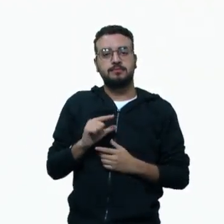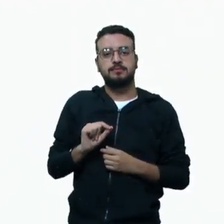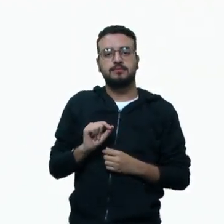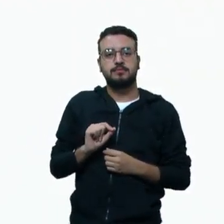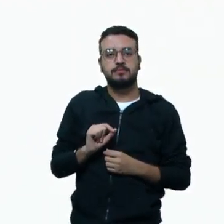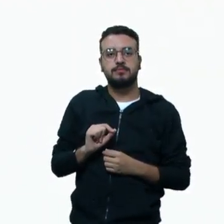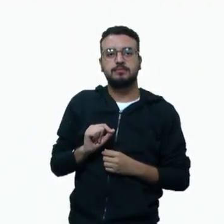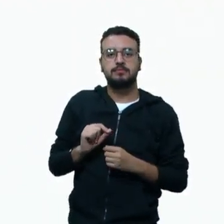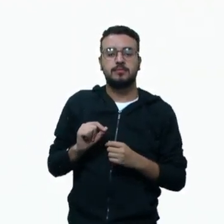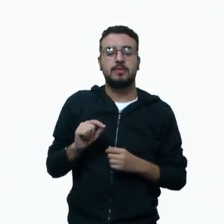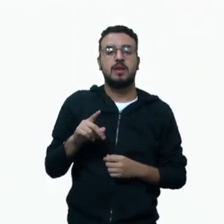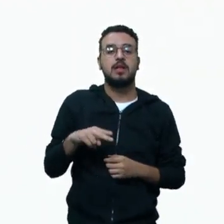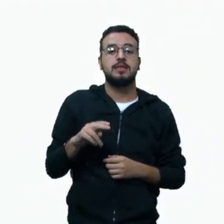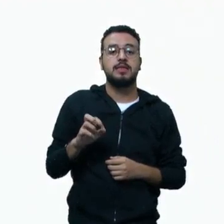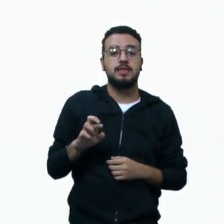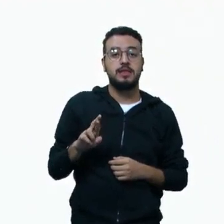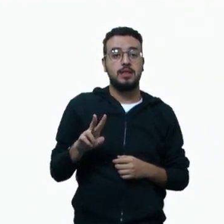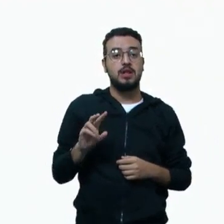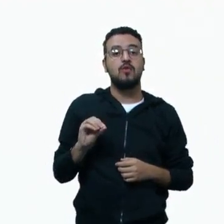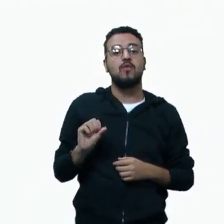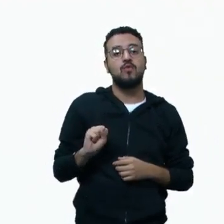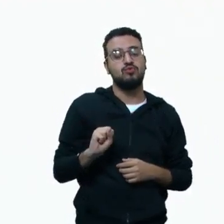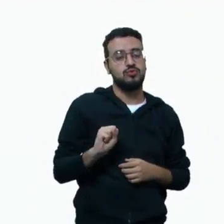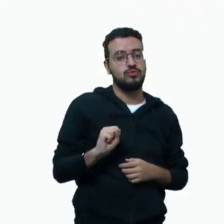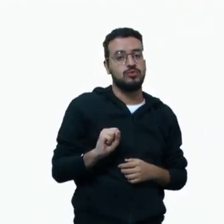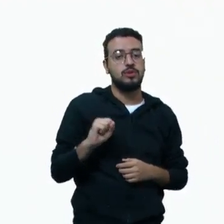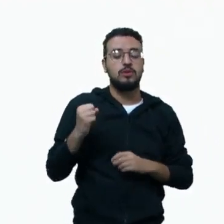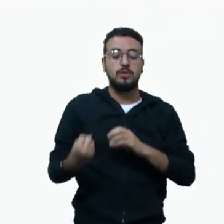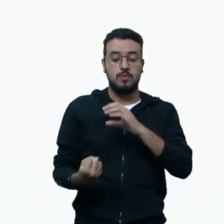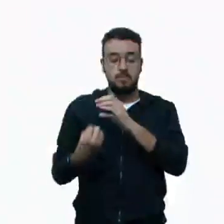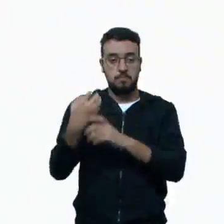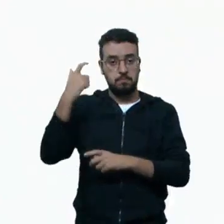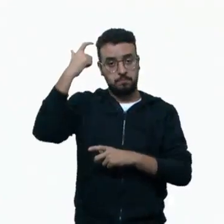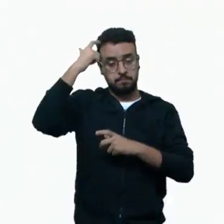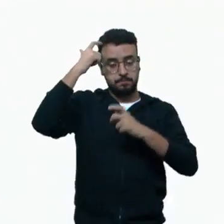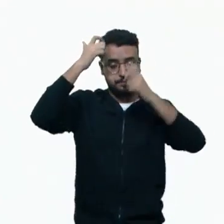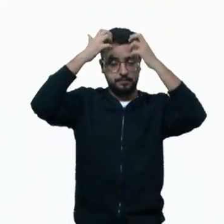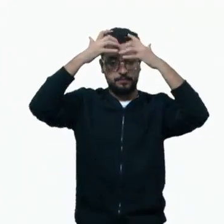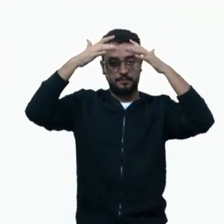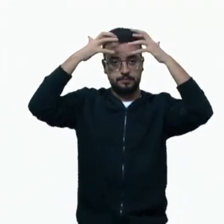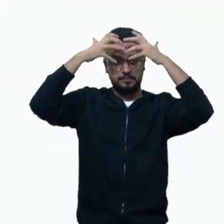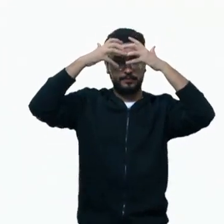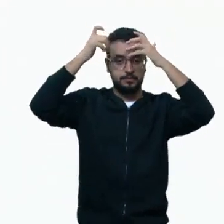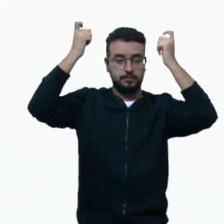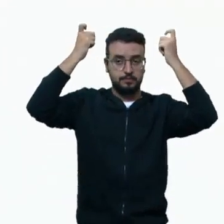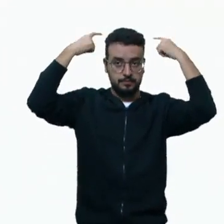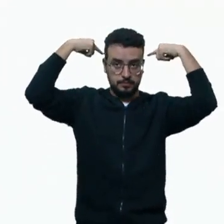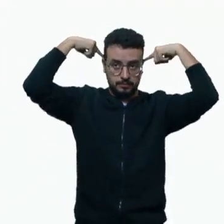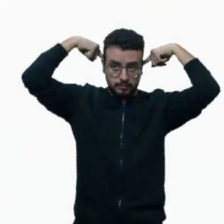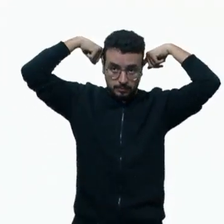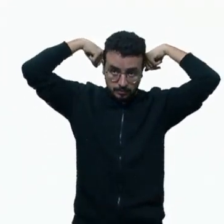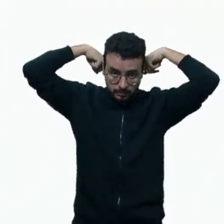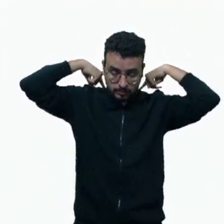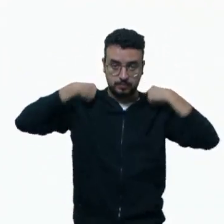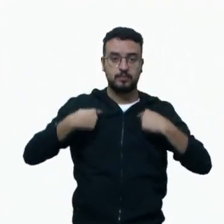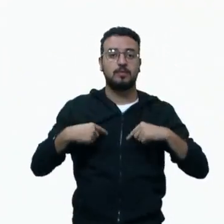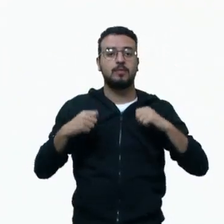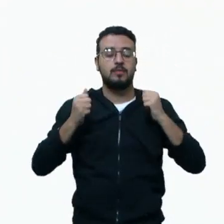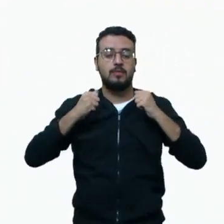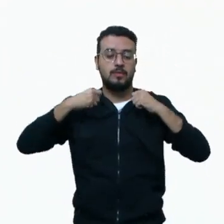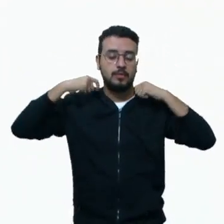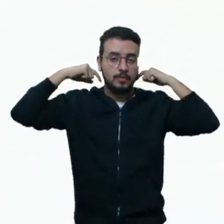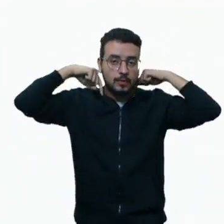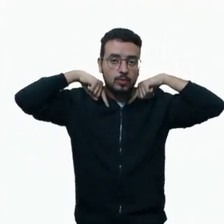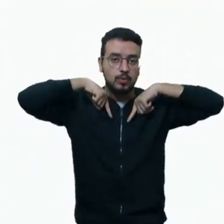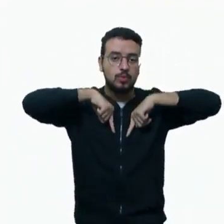em nervos cranianos que se originam no encéfalo e nervos espinhais que se formam a partir da medula espinhal. Eu